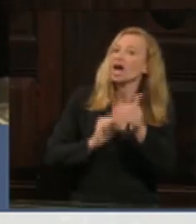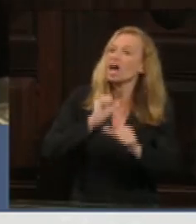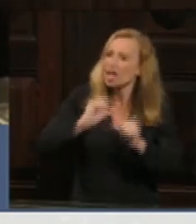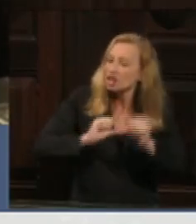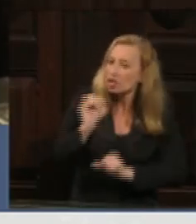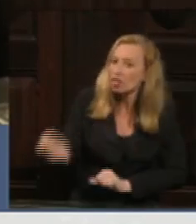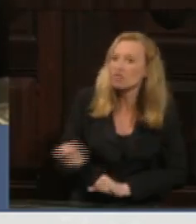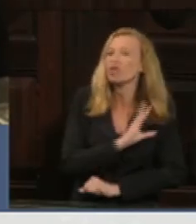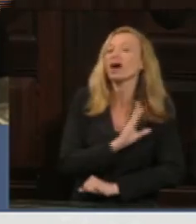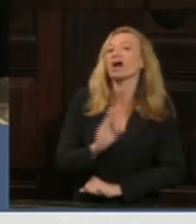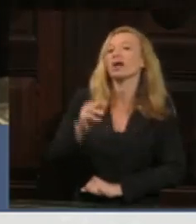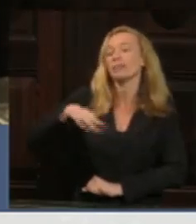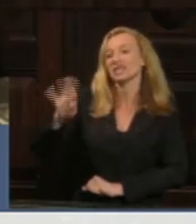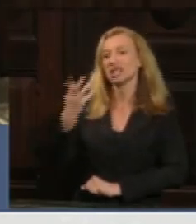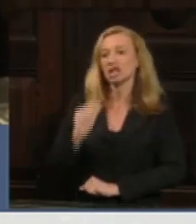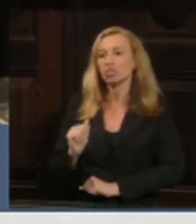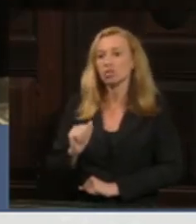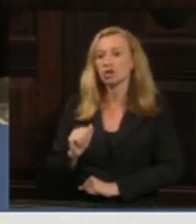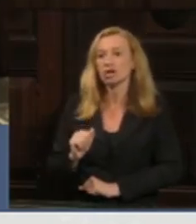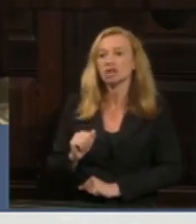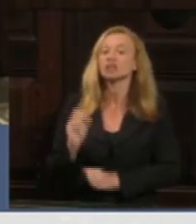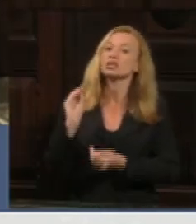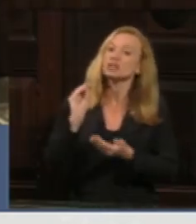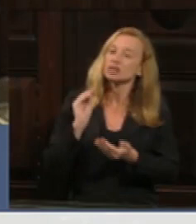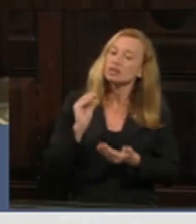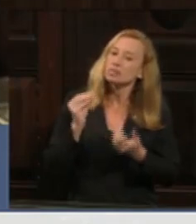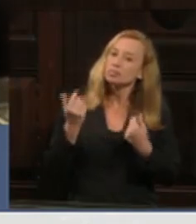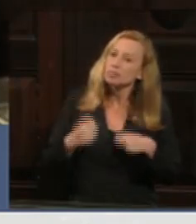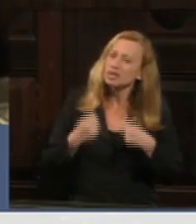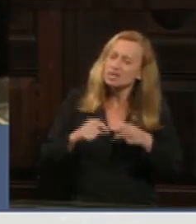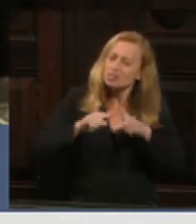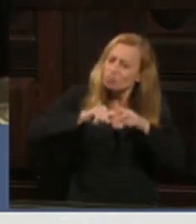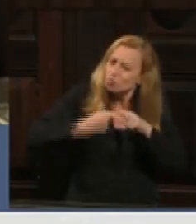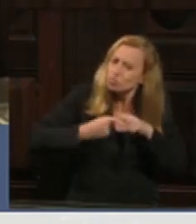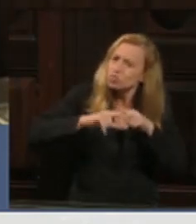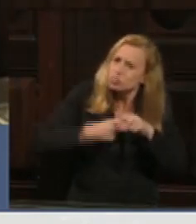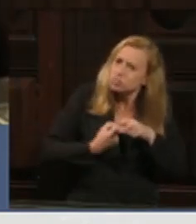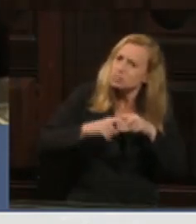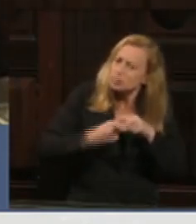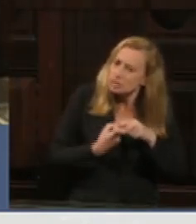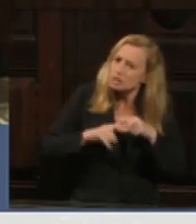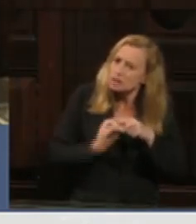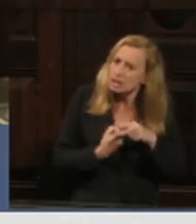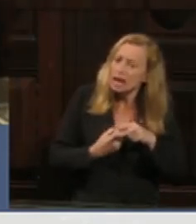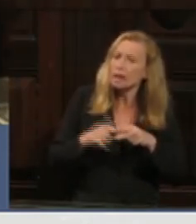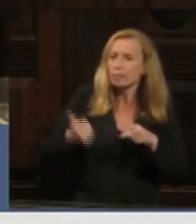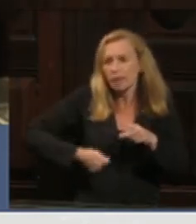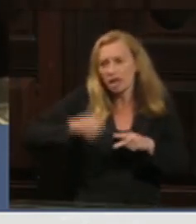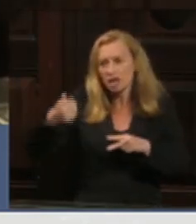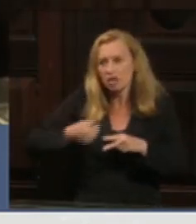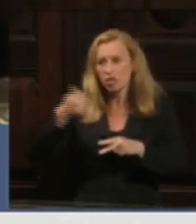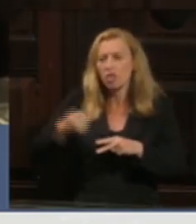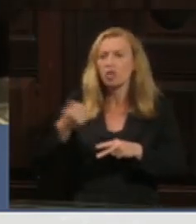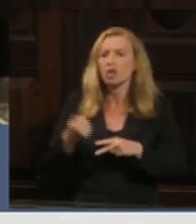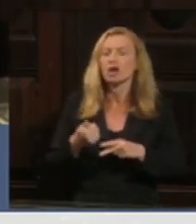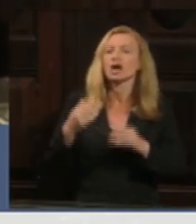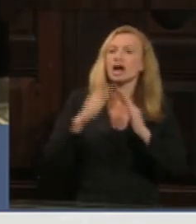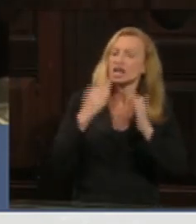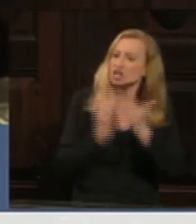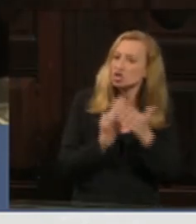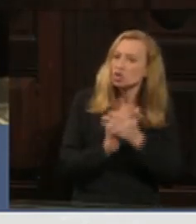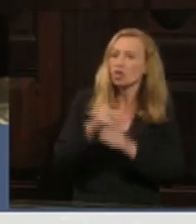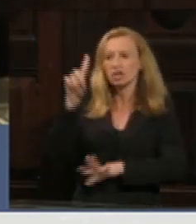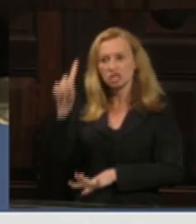gestão de matrícula na rede, voltando a envolver como um elemento protagonista nessa gestão as escolas e suas